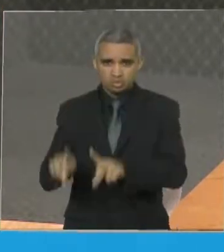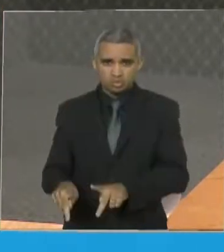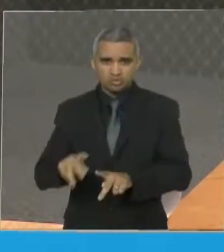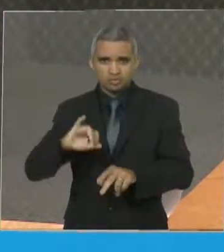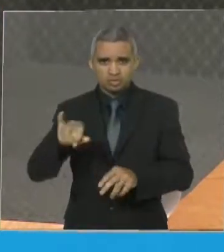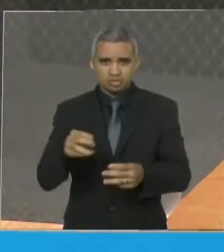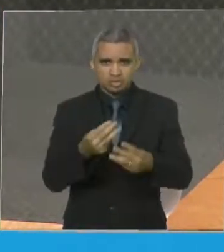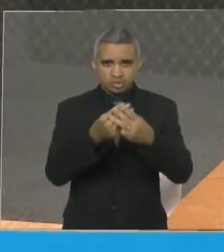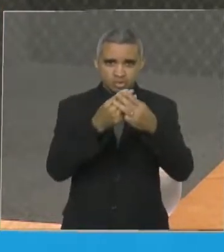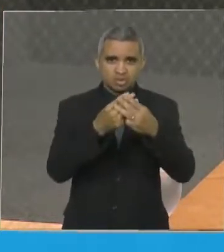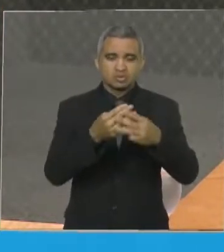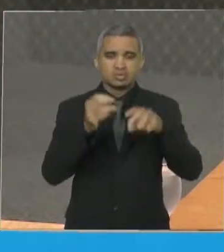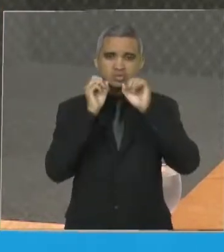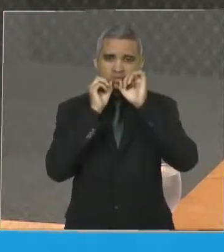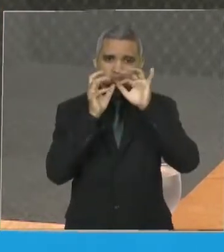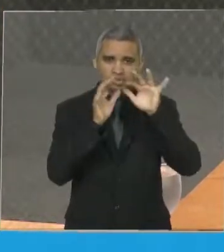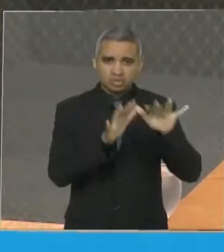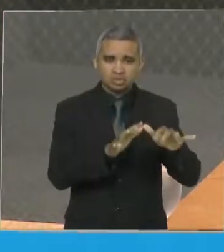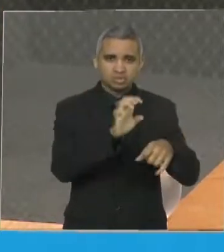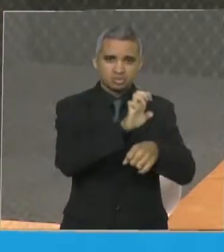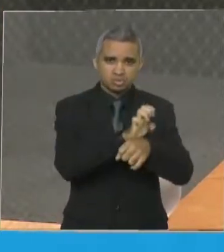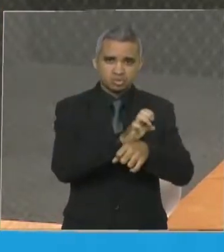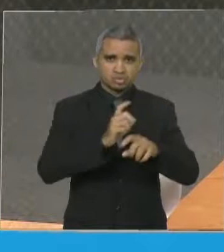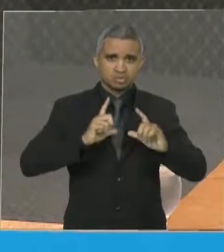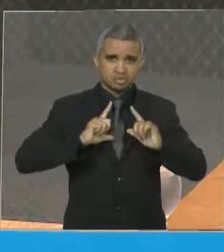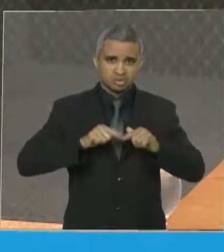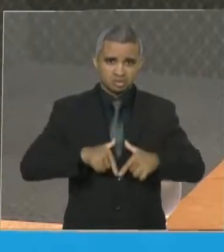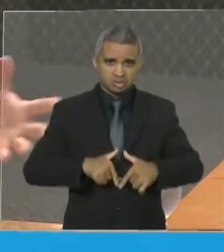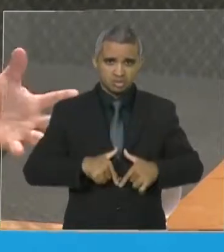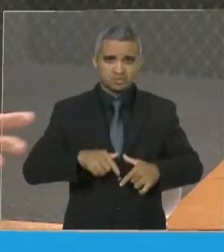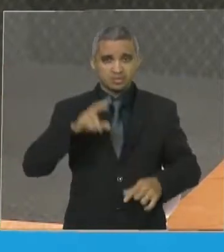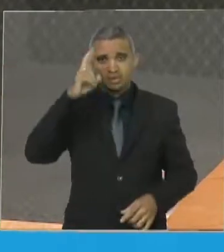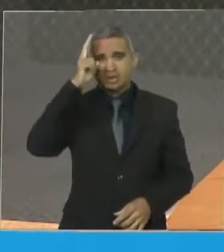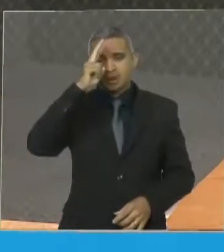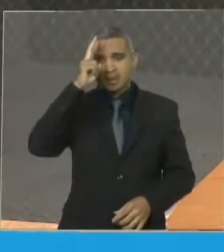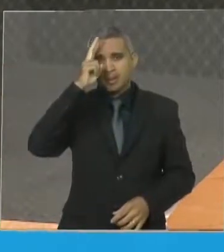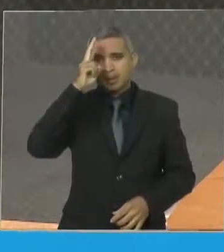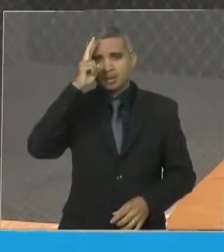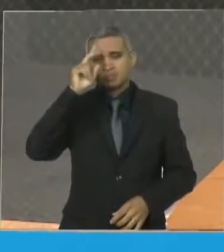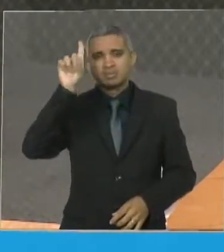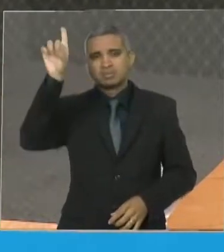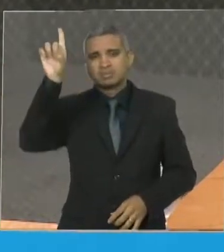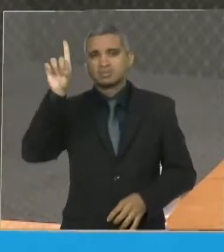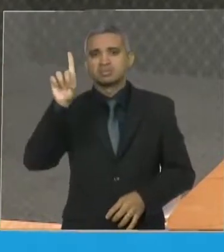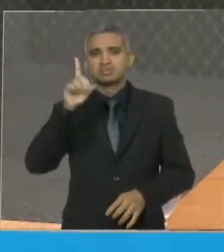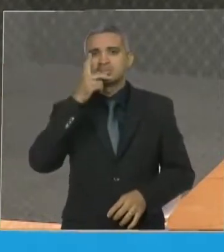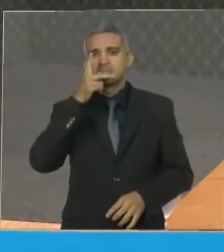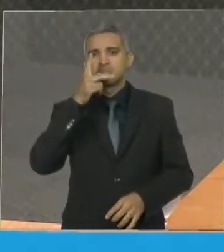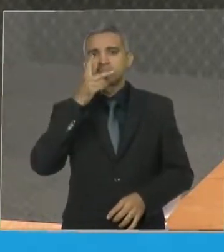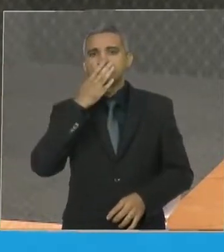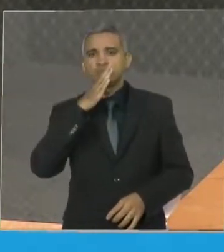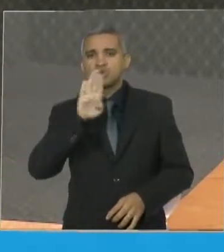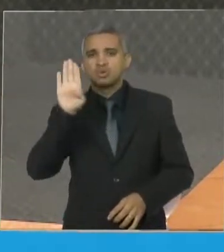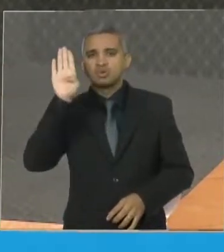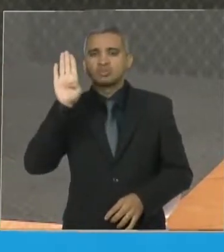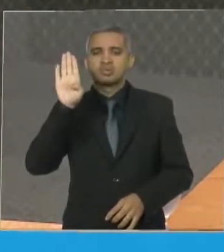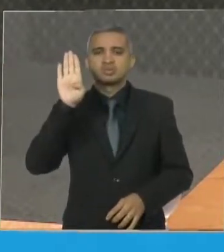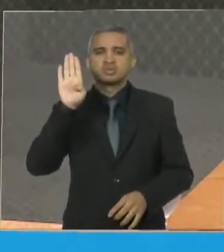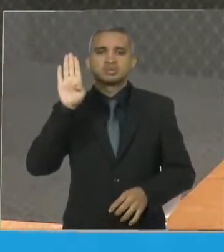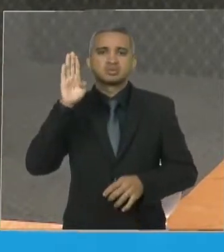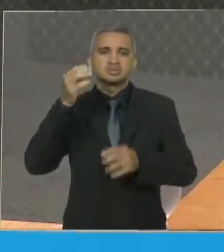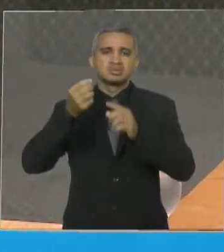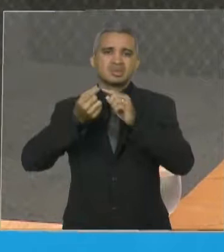Israel. Então, relembrar isso é relembrar as promessas de Deus, a história desse povo começou lá com